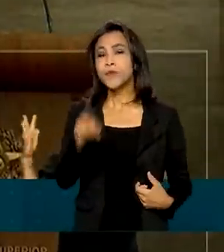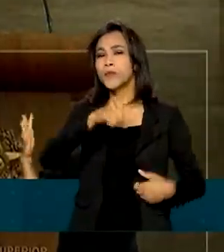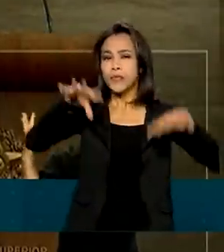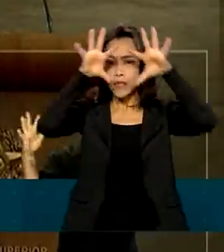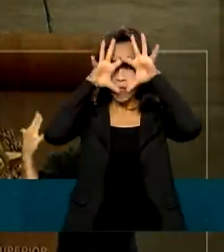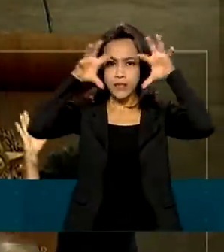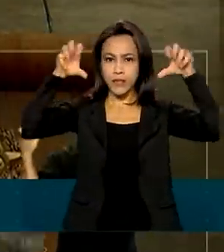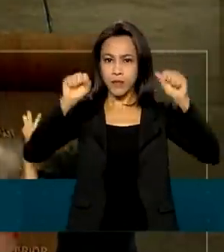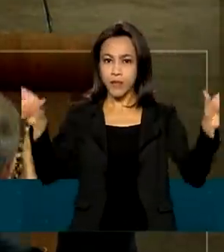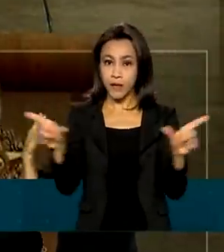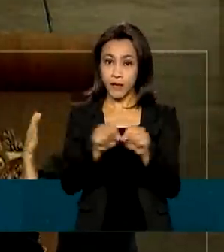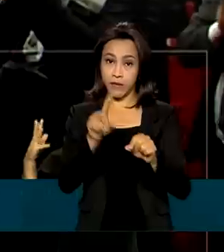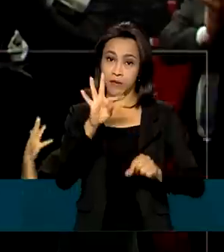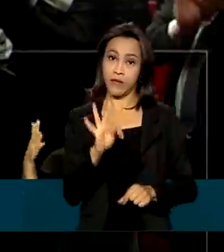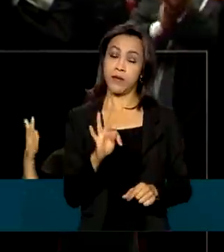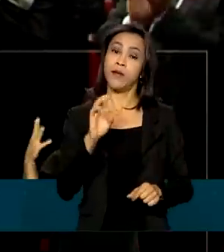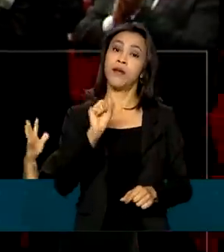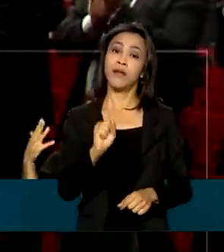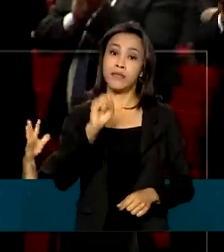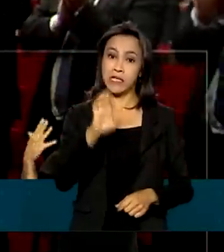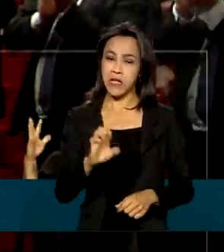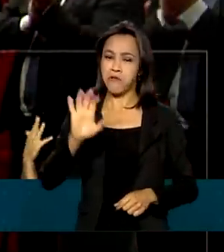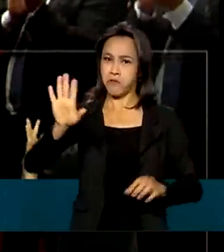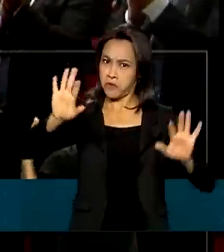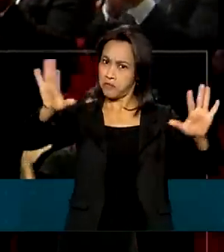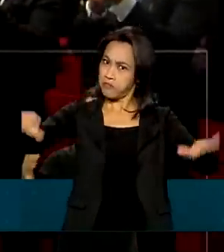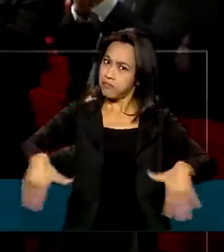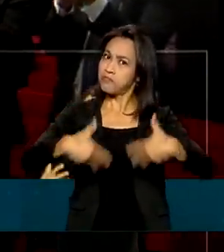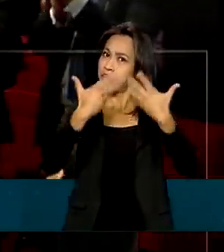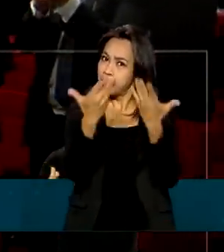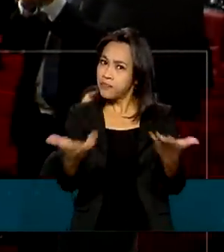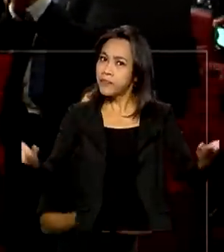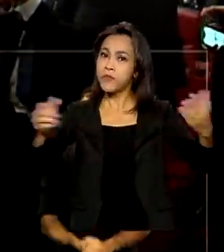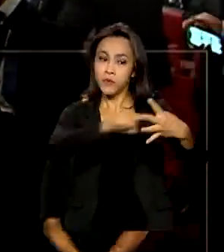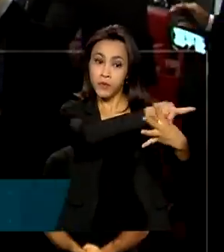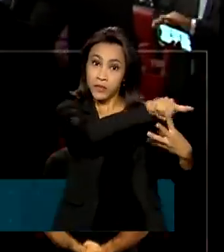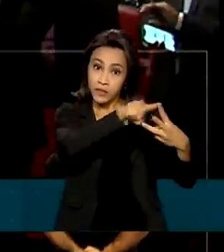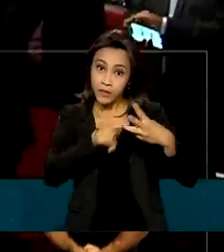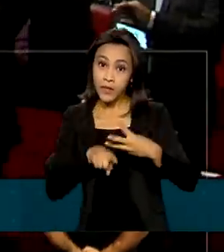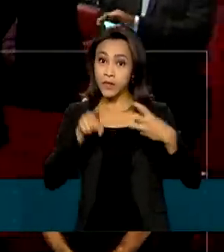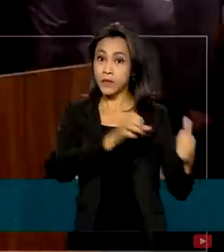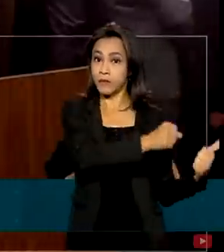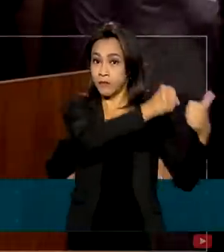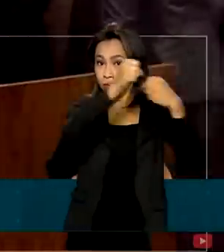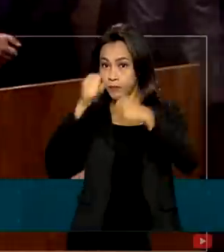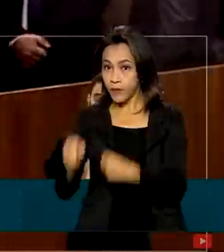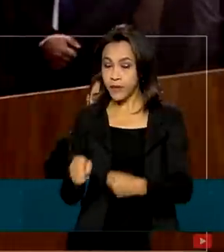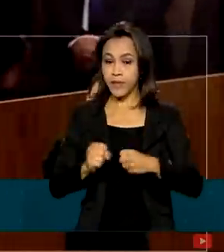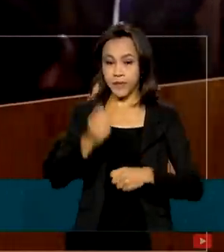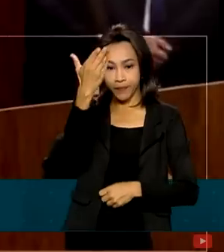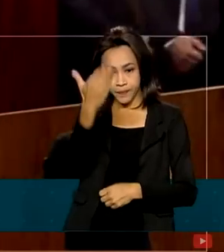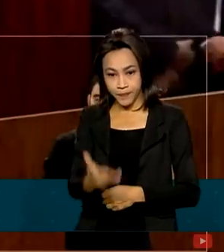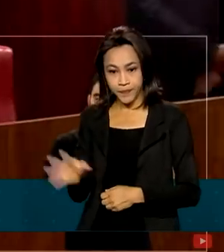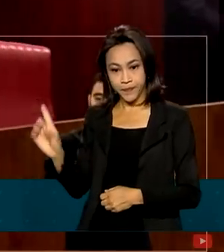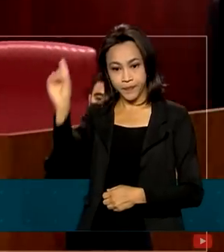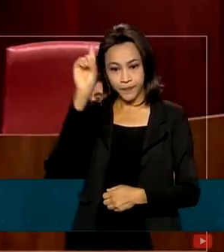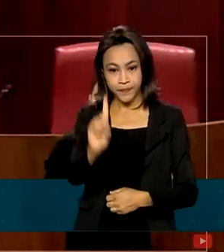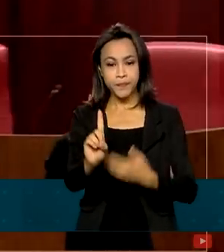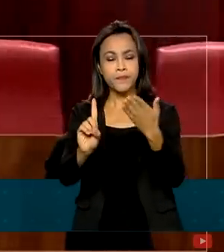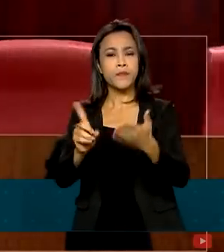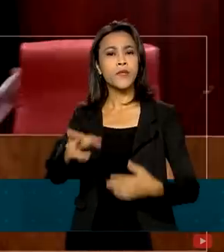frente do Tribunal Superior Eleitoral foi prestigiada pelos presidentes dos Três Poderes O Senador Rodrigo